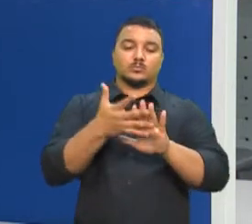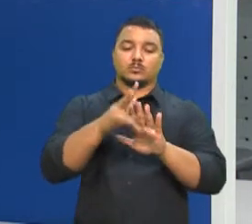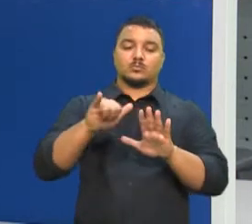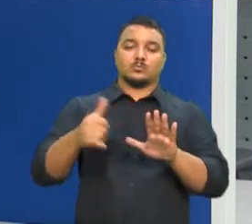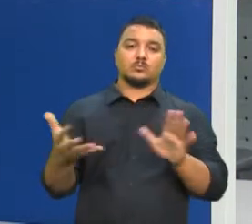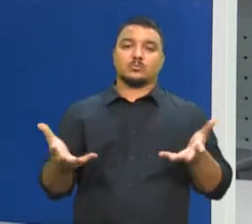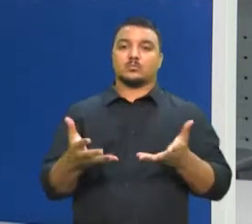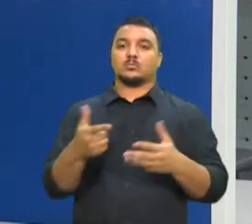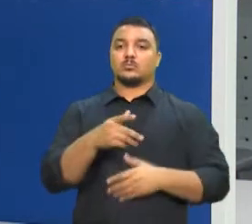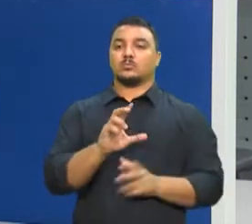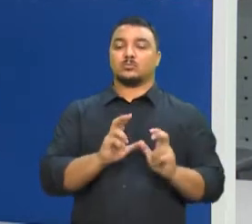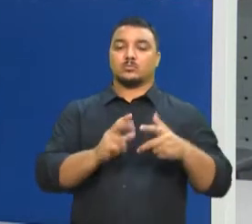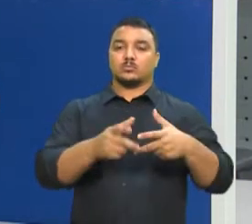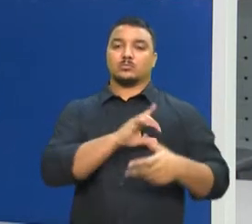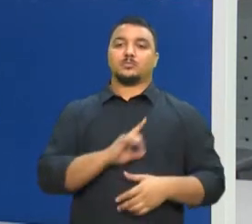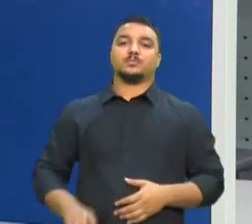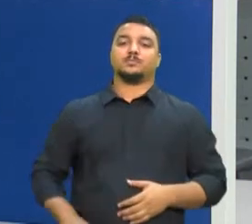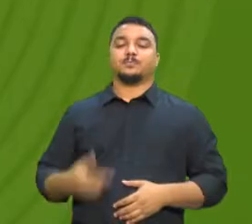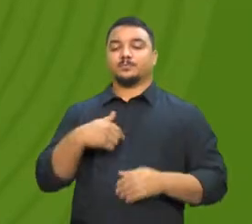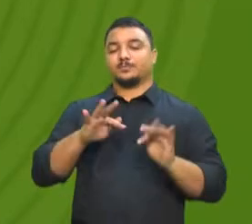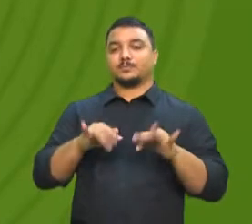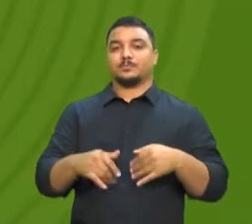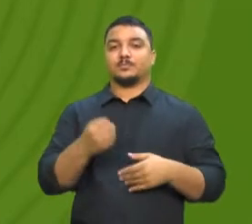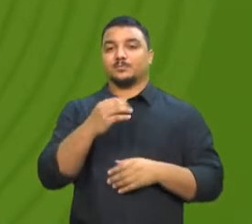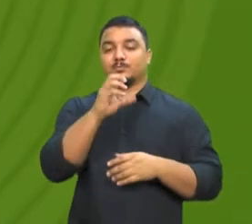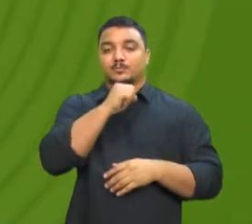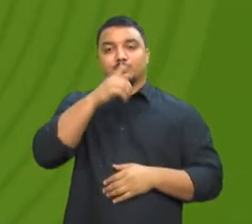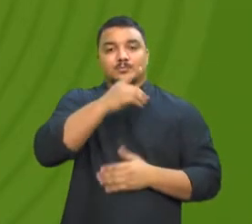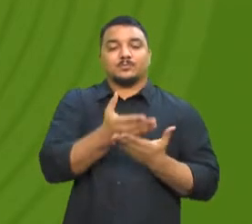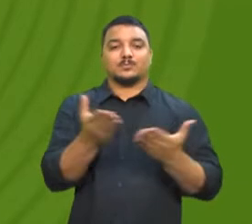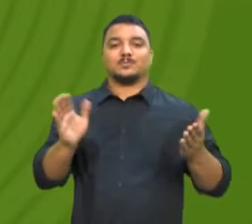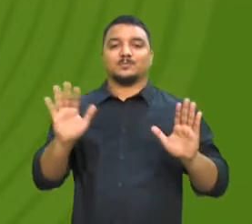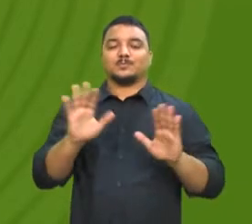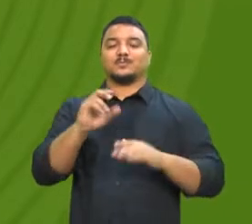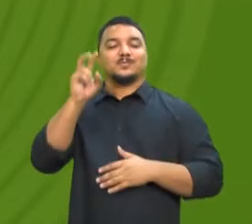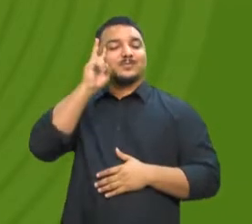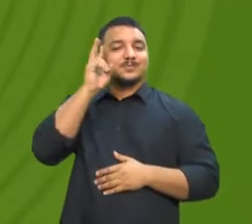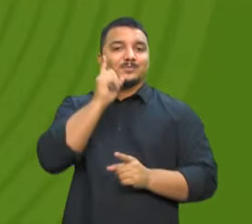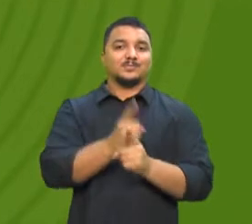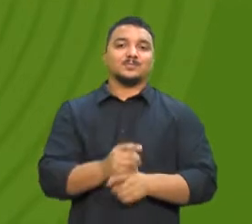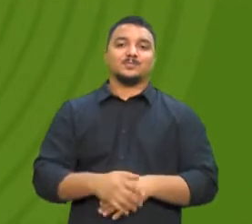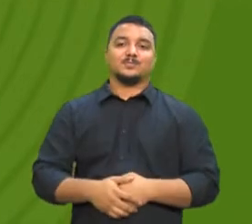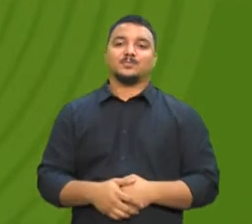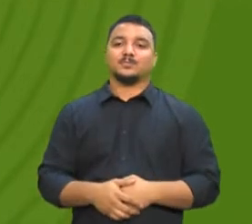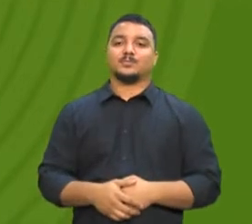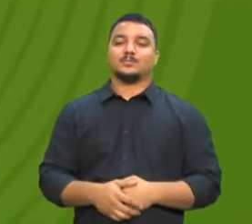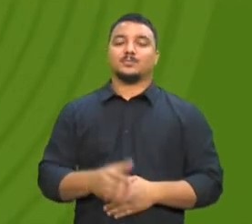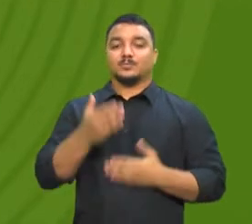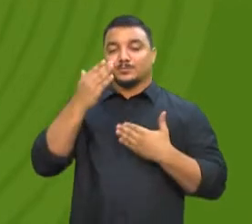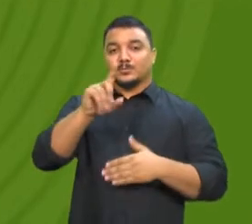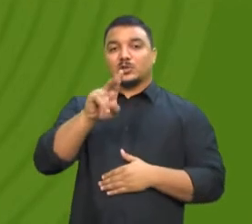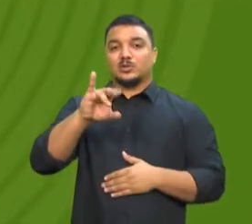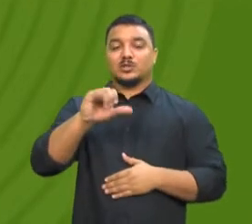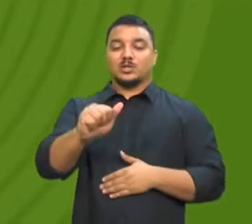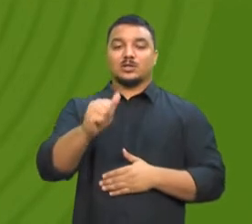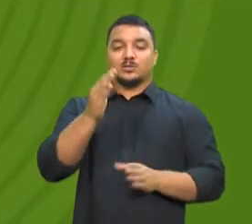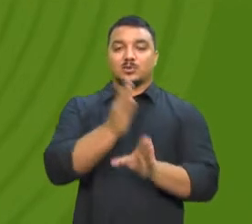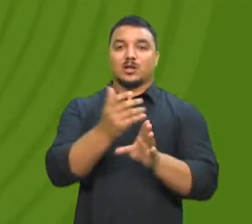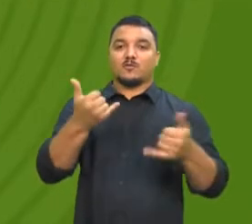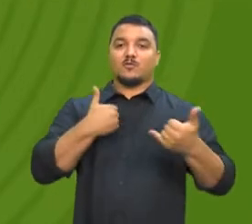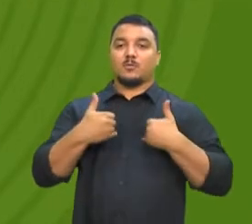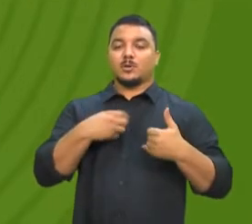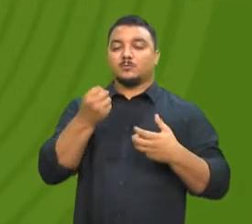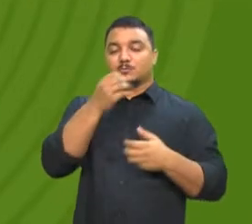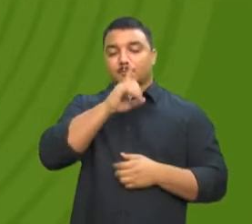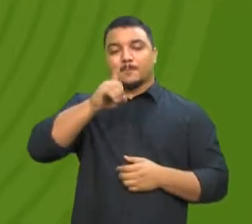para a Câmara. E eu fico por aqui. Um bom fim de semana e até segunda. Obrigado, viu, Luciana, pelas suas informações. Um bom fim de semana